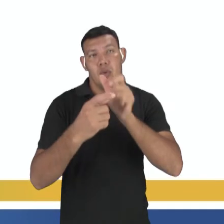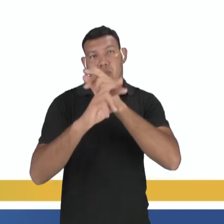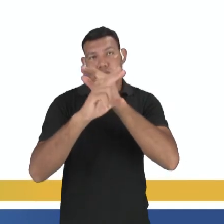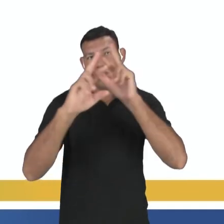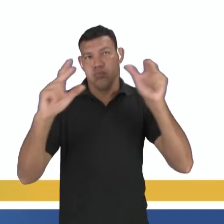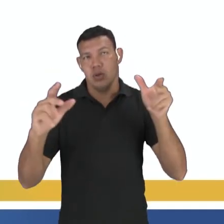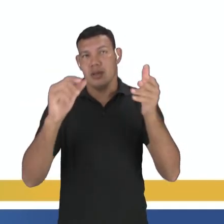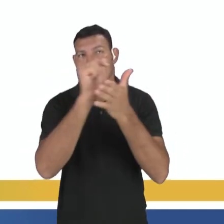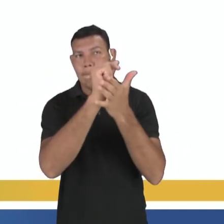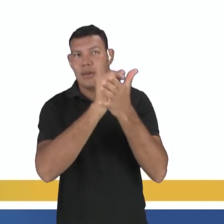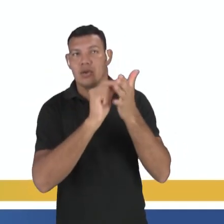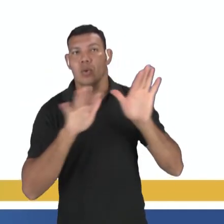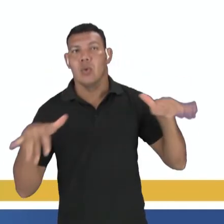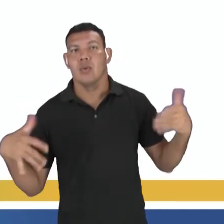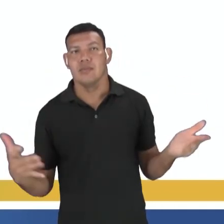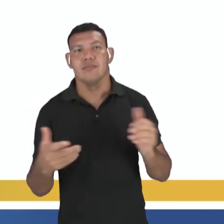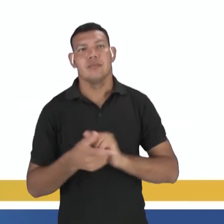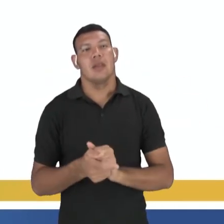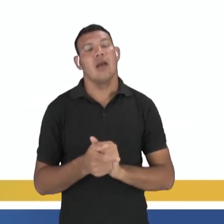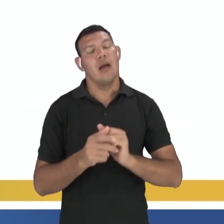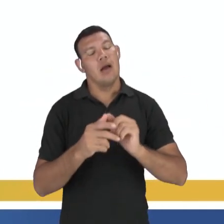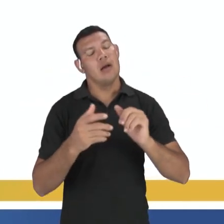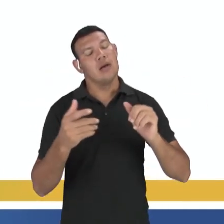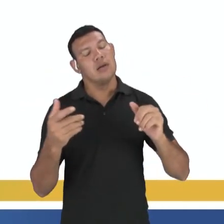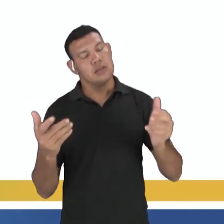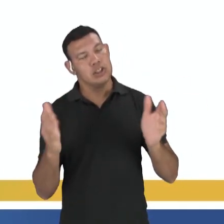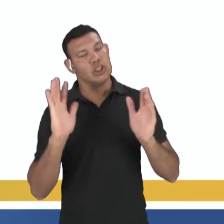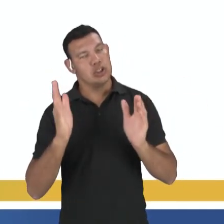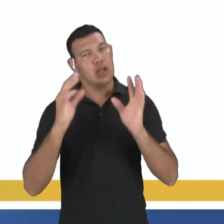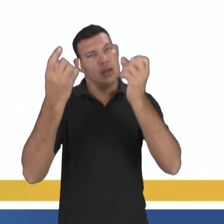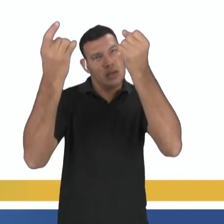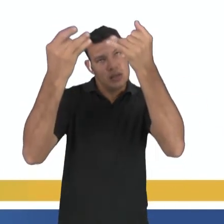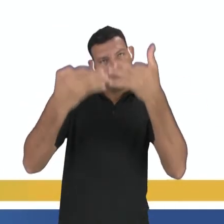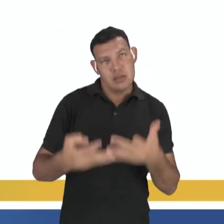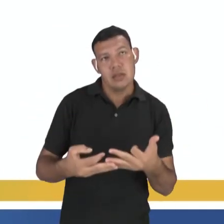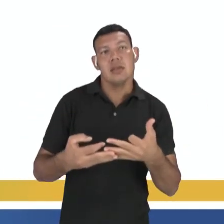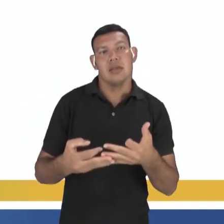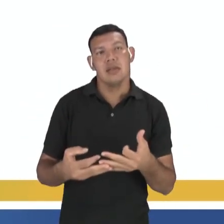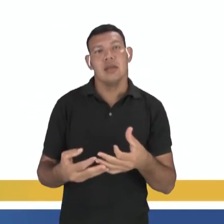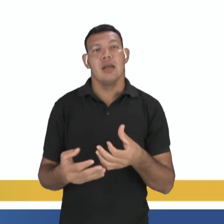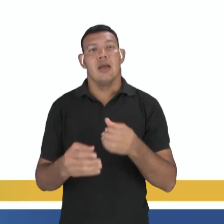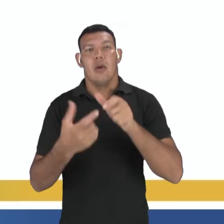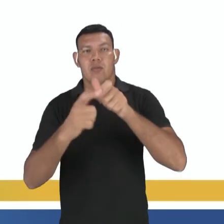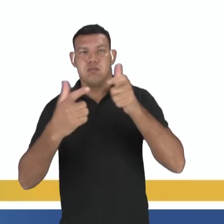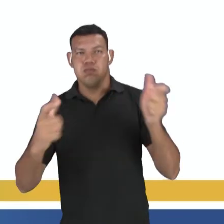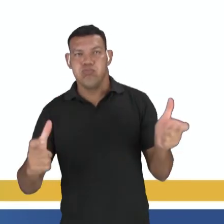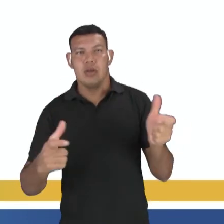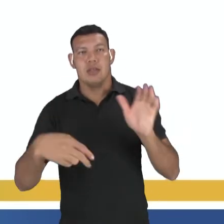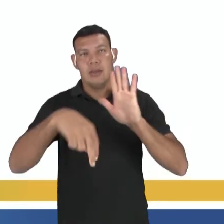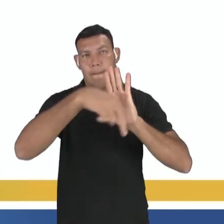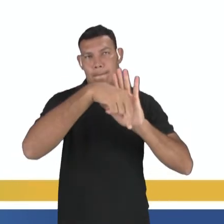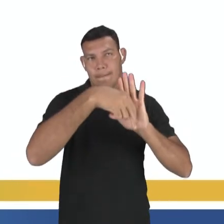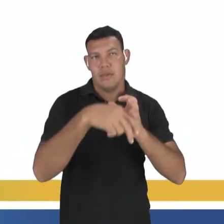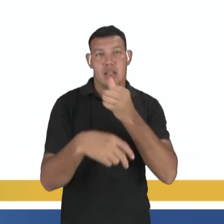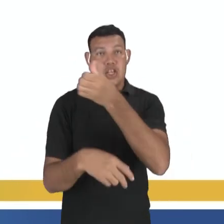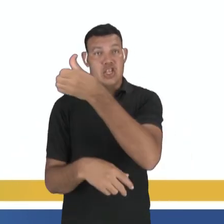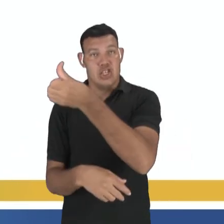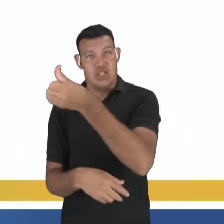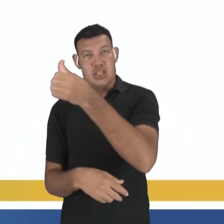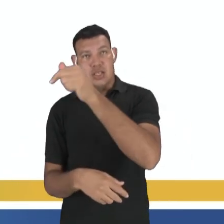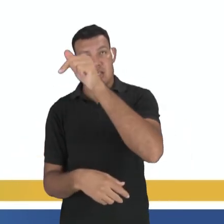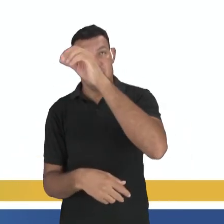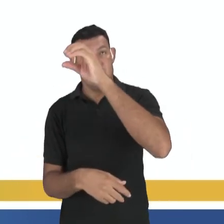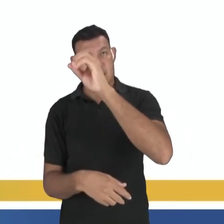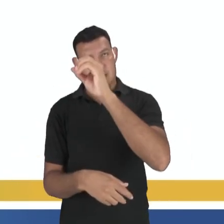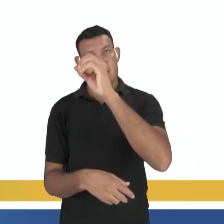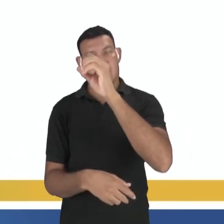640,8. Então a amplitude vai ser a diferença aí, né, que eu falei, 29,2. Observe que esse 29,2 em